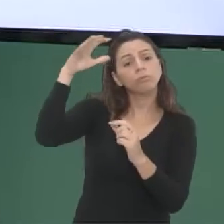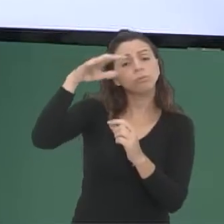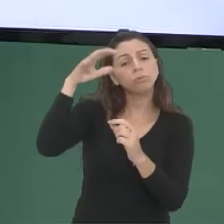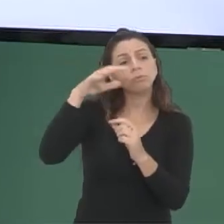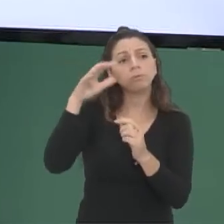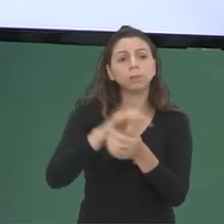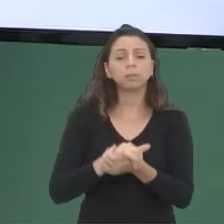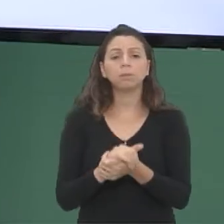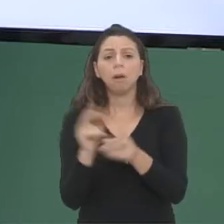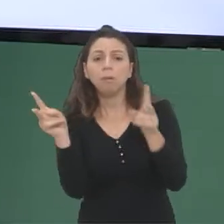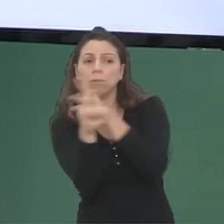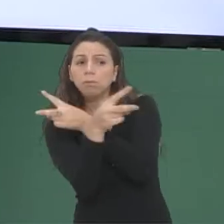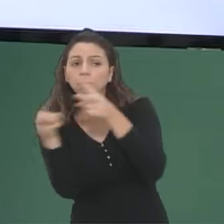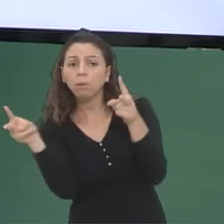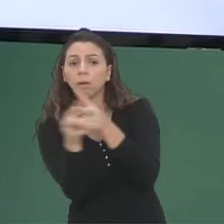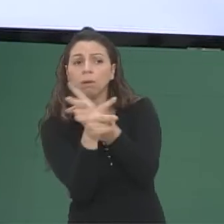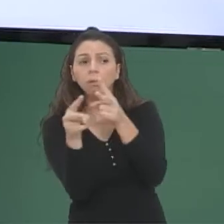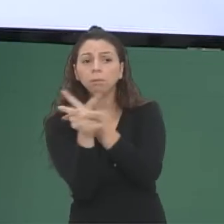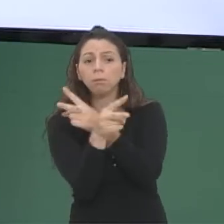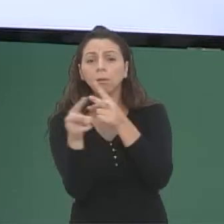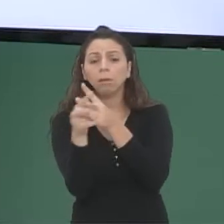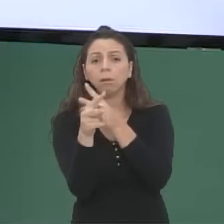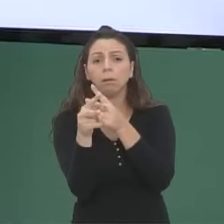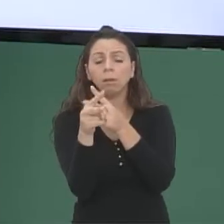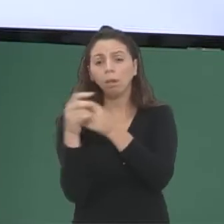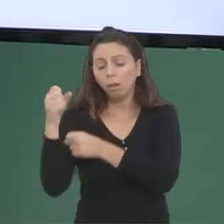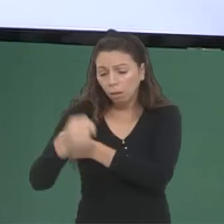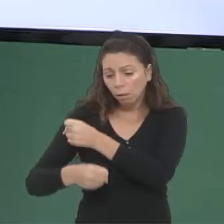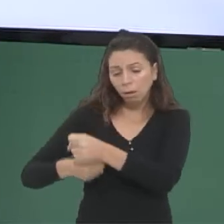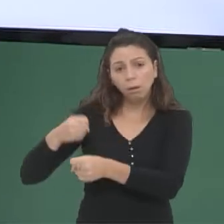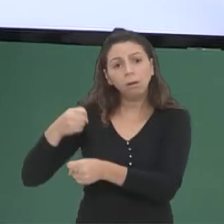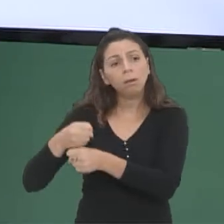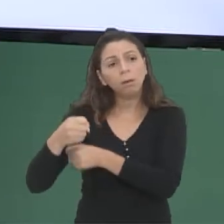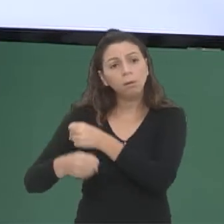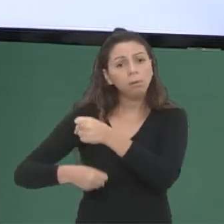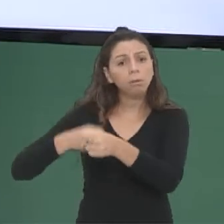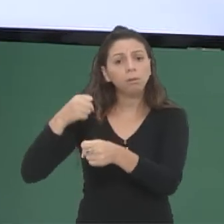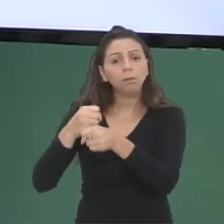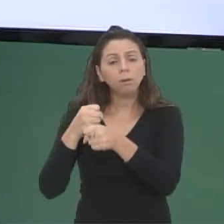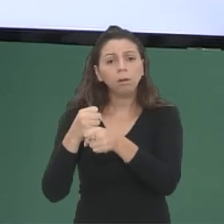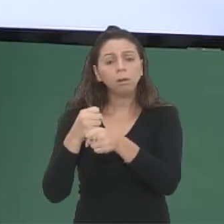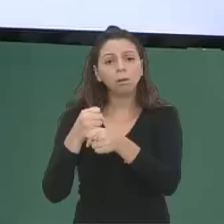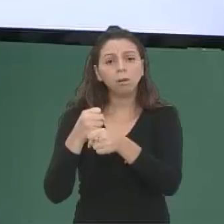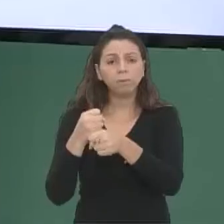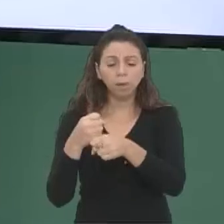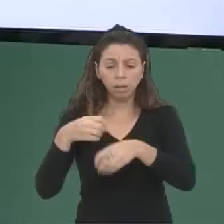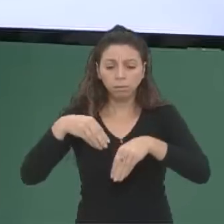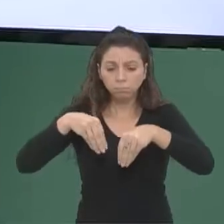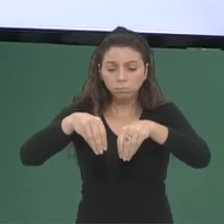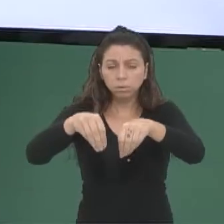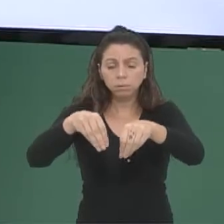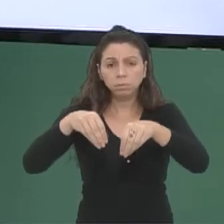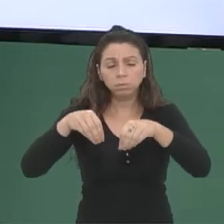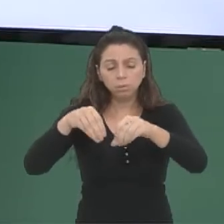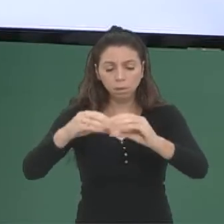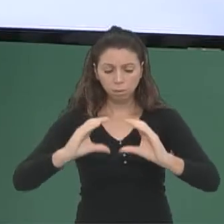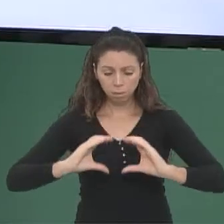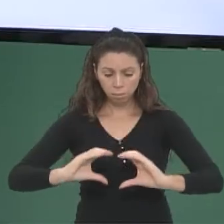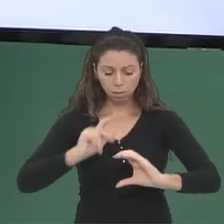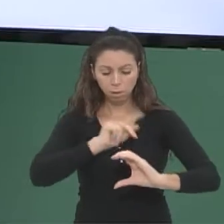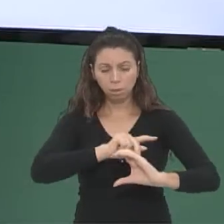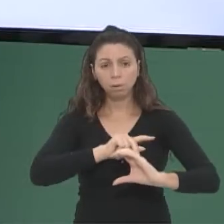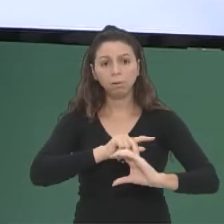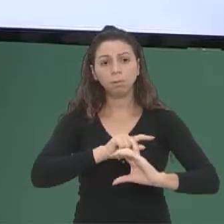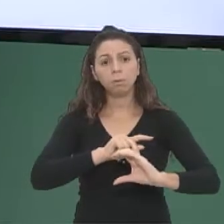vão fragmentar essa rocha. Com o passar do tempo, essa rocha vai formando o nosso solo e vai crescendo